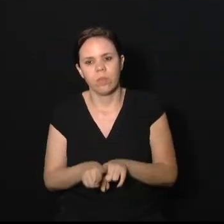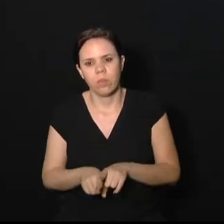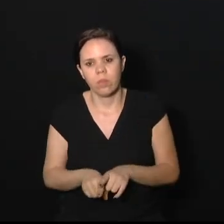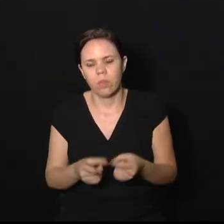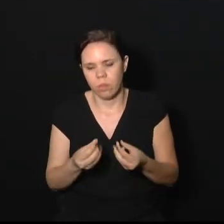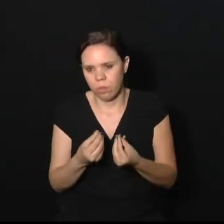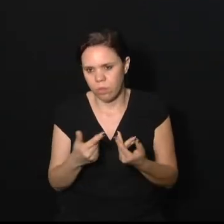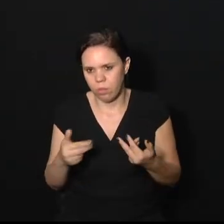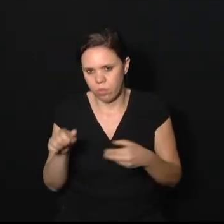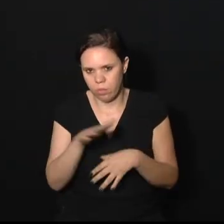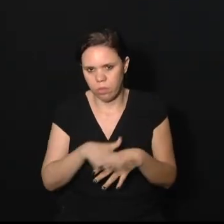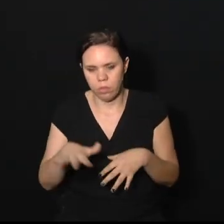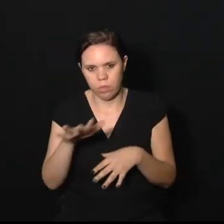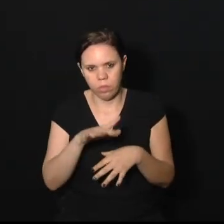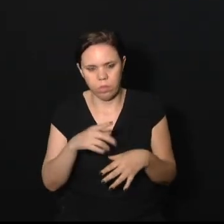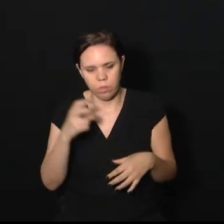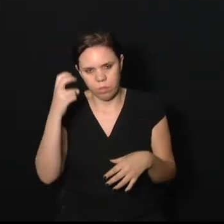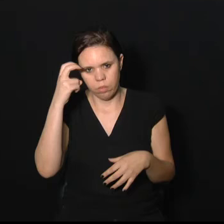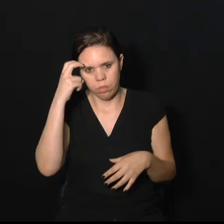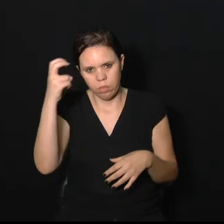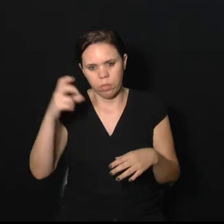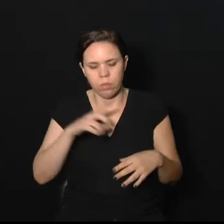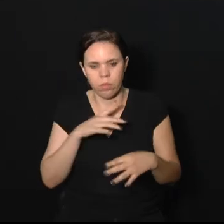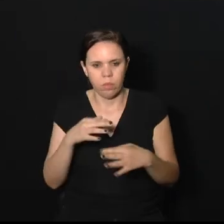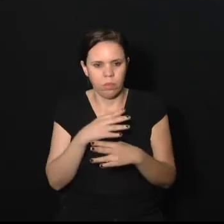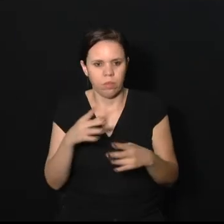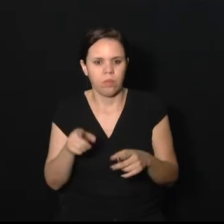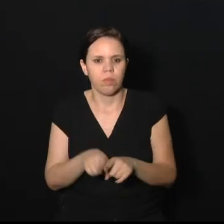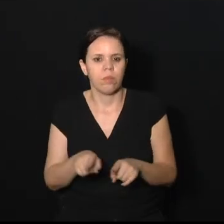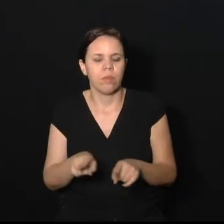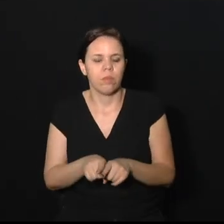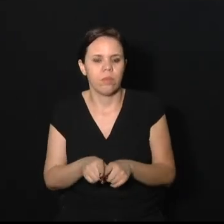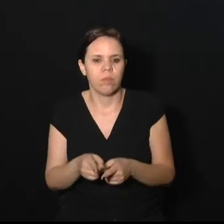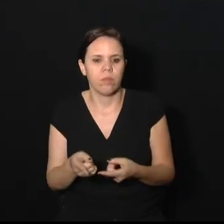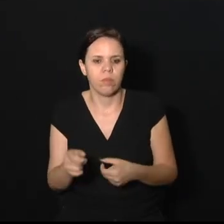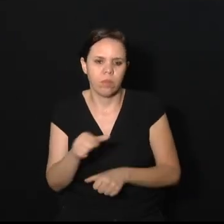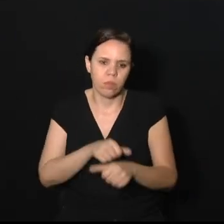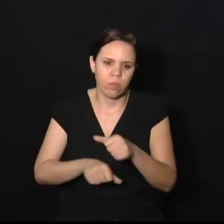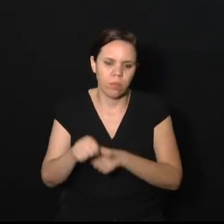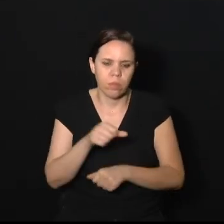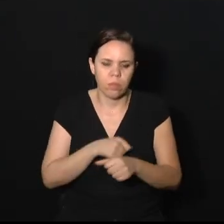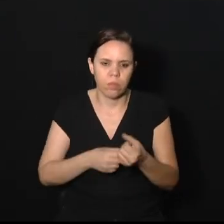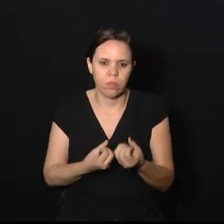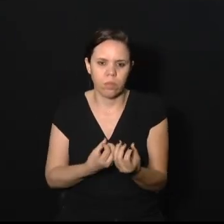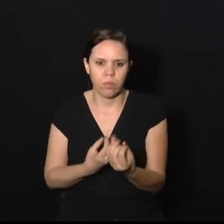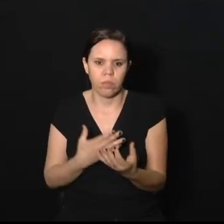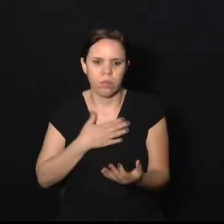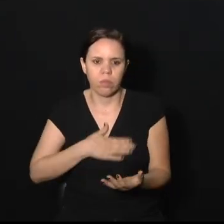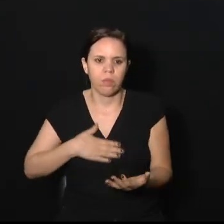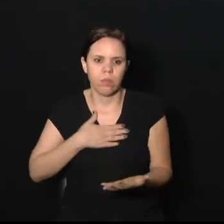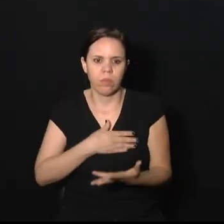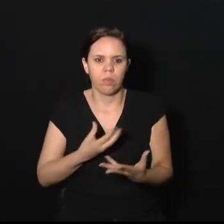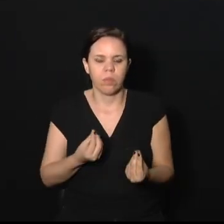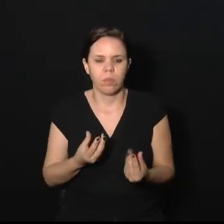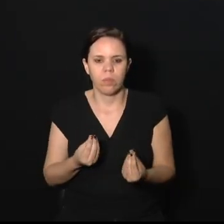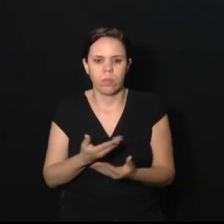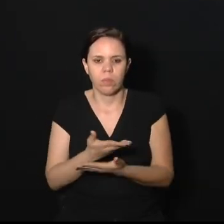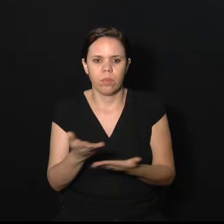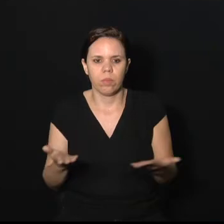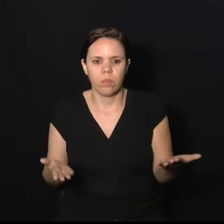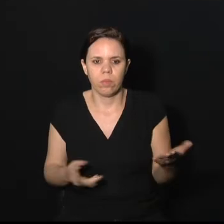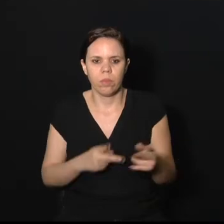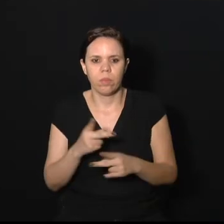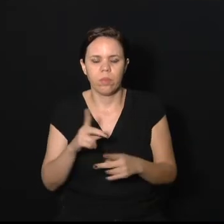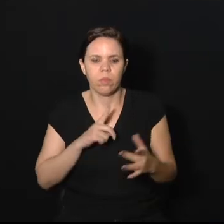coisa, né, nessa área de cidades inteligentes, de trocar informação, é um conceito que a gente gosta bastante, a gente fica aí à disposição, né, tem